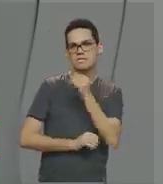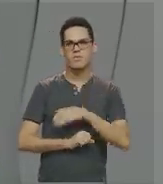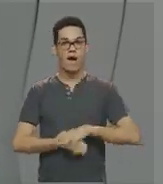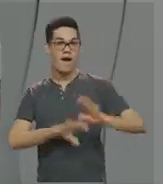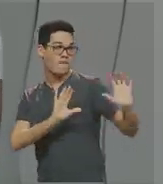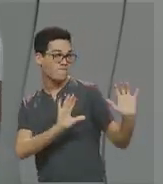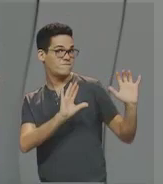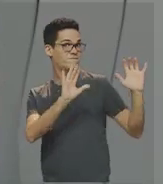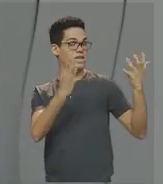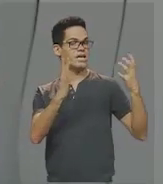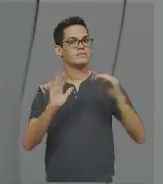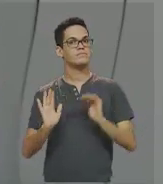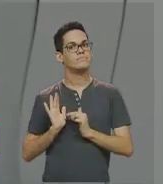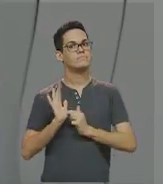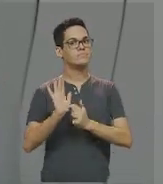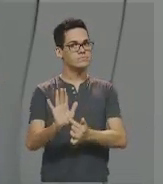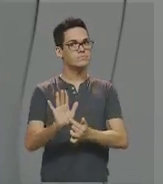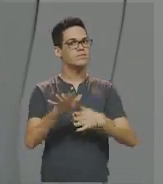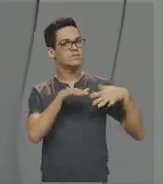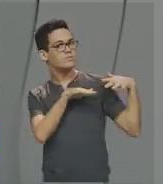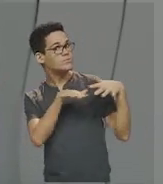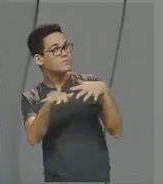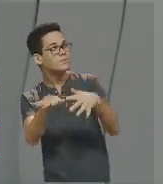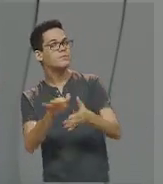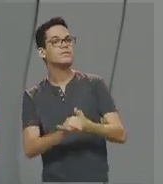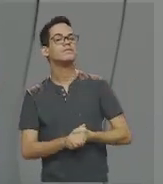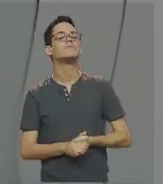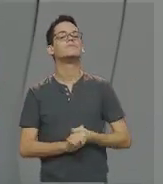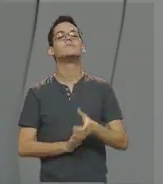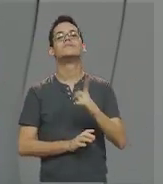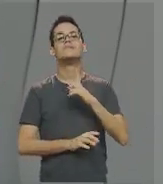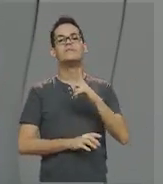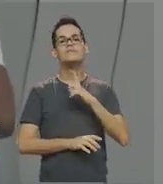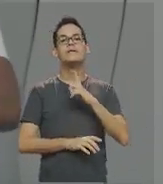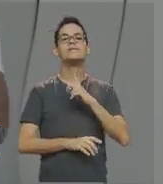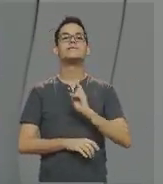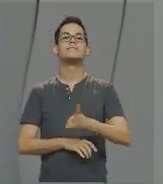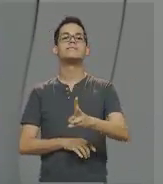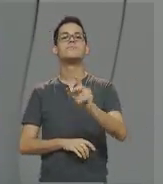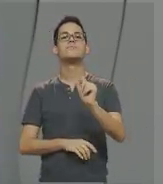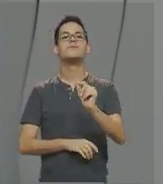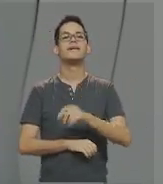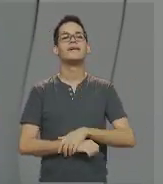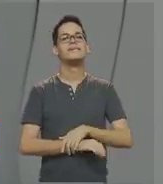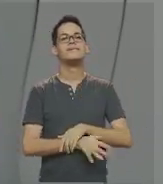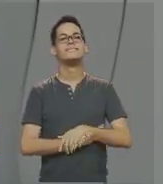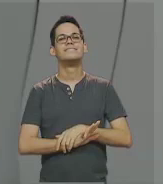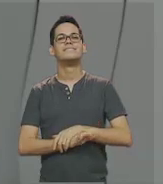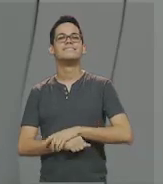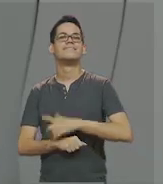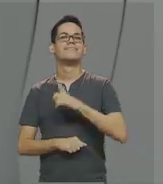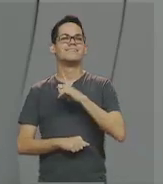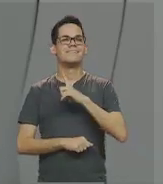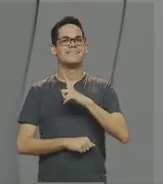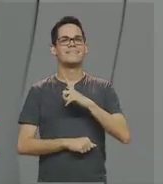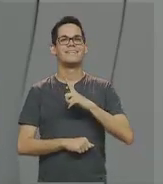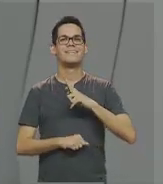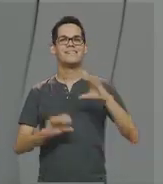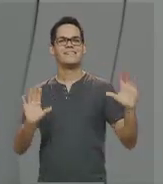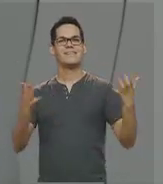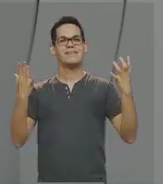festa, uma celebração, No Brasil, a gente vai ter muito a recorrência disso relacionados a